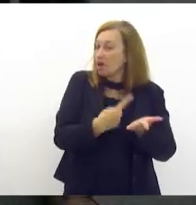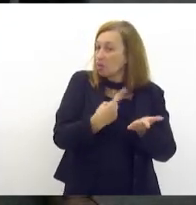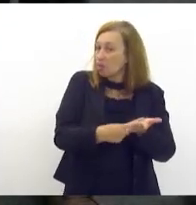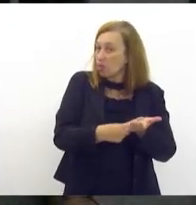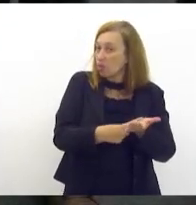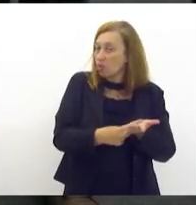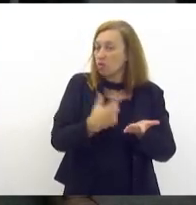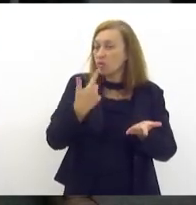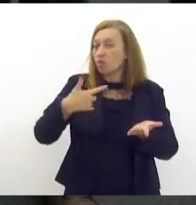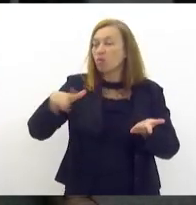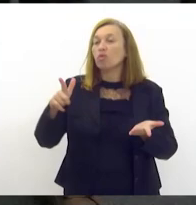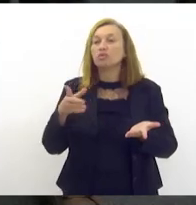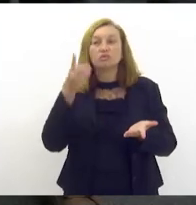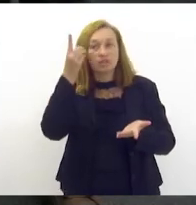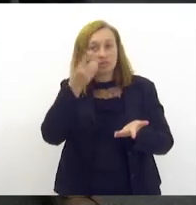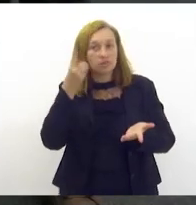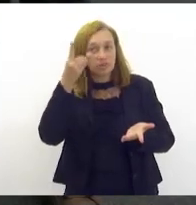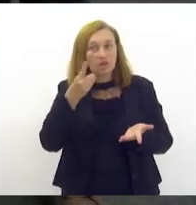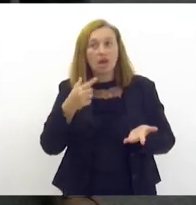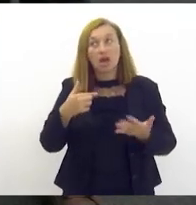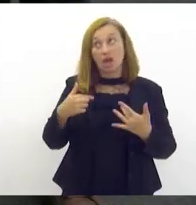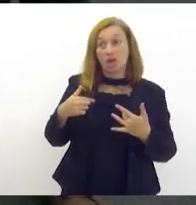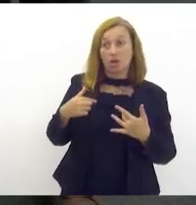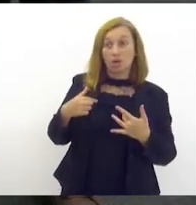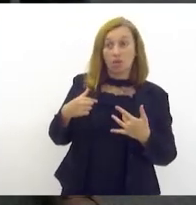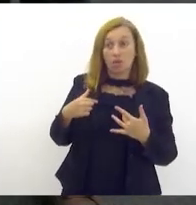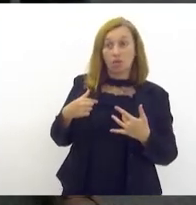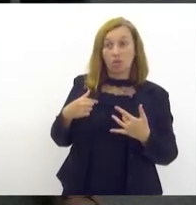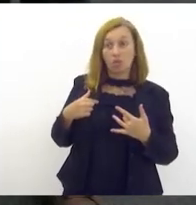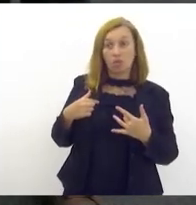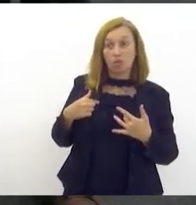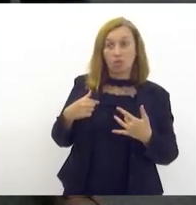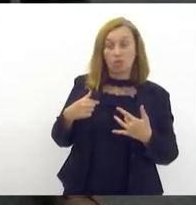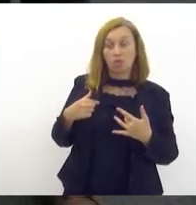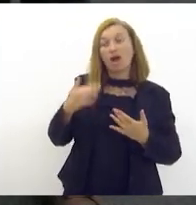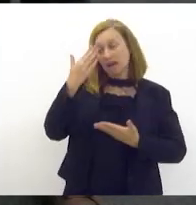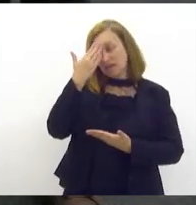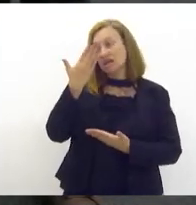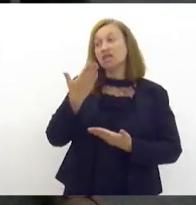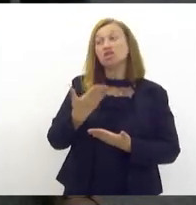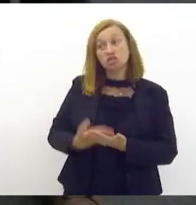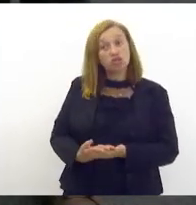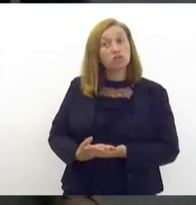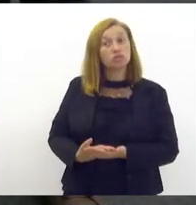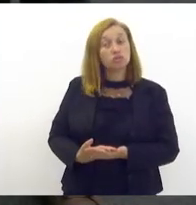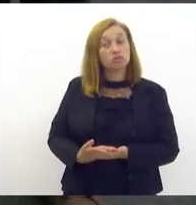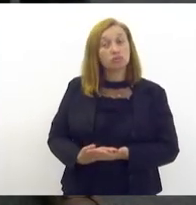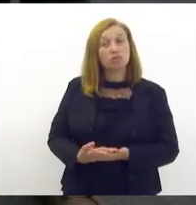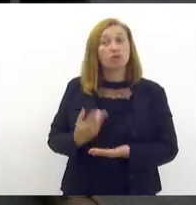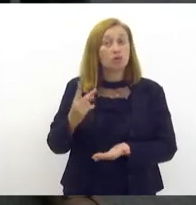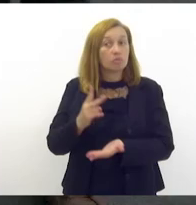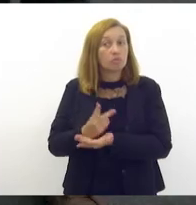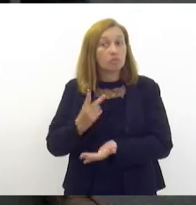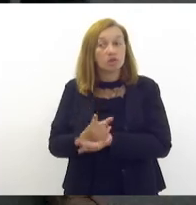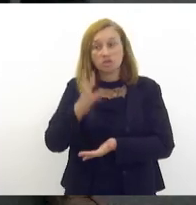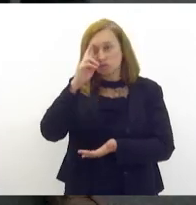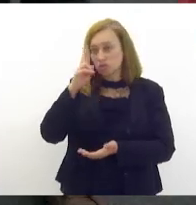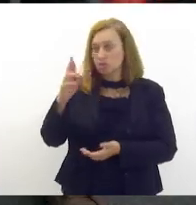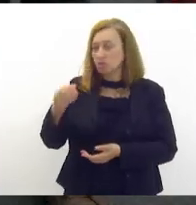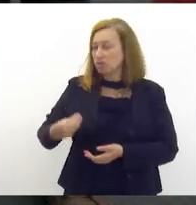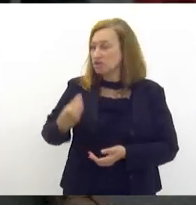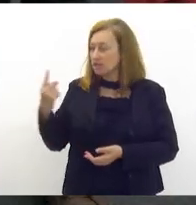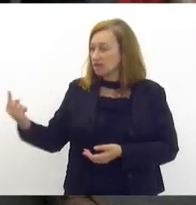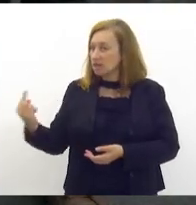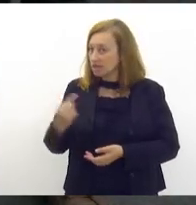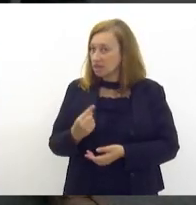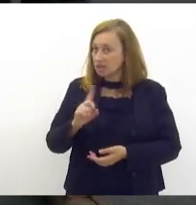com outro deputado, eu parto da presunção de boa-fé, que, embora Vossa Excelência não estivesse em plenário,